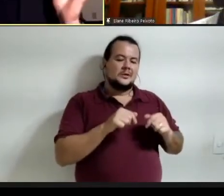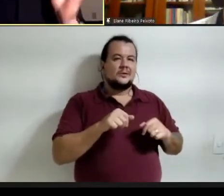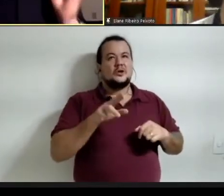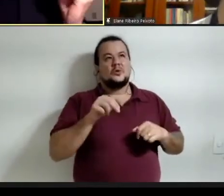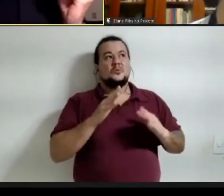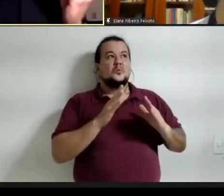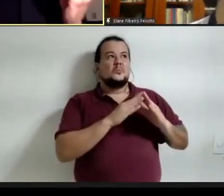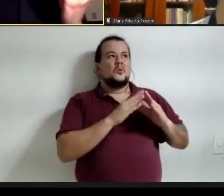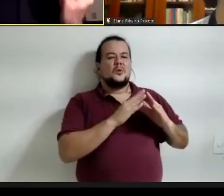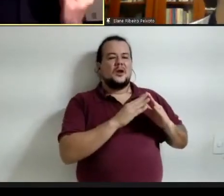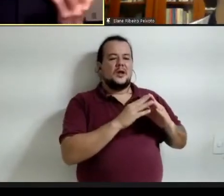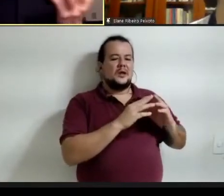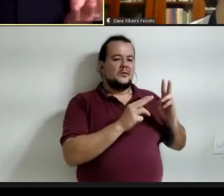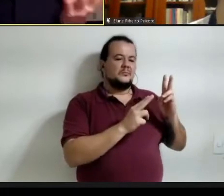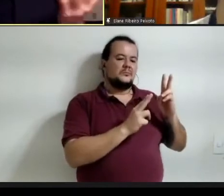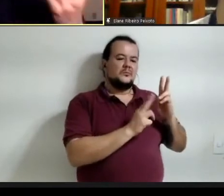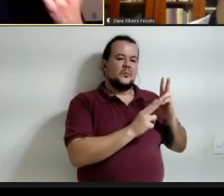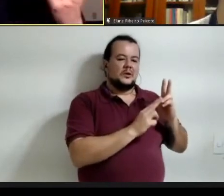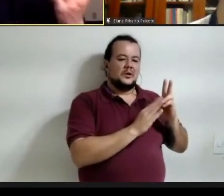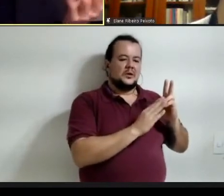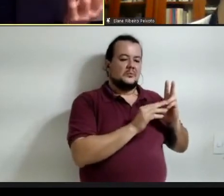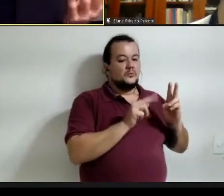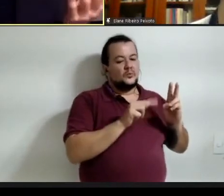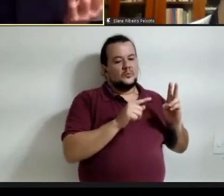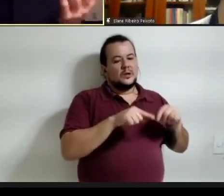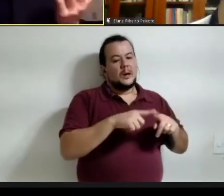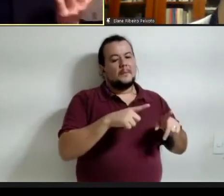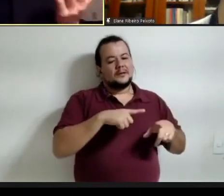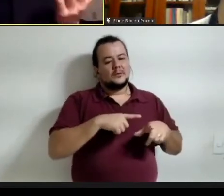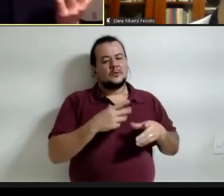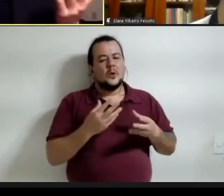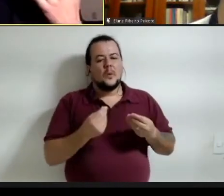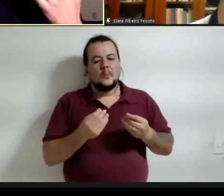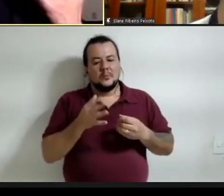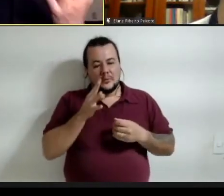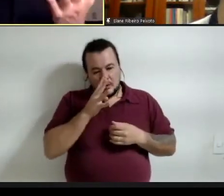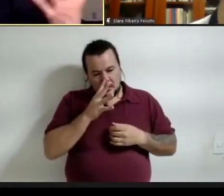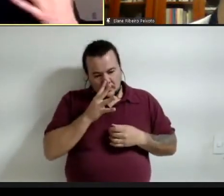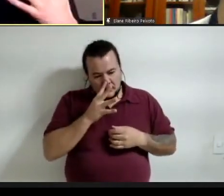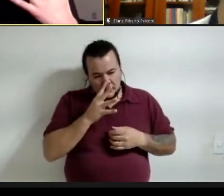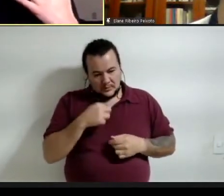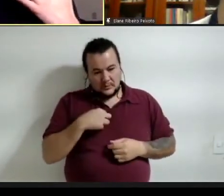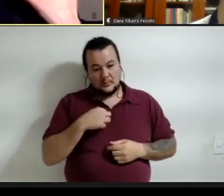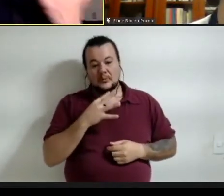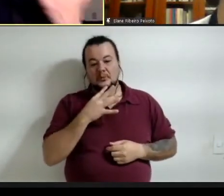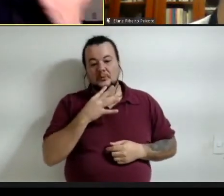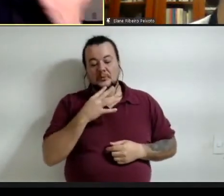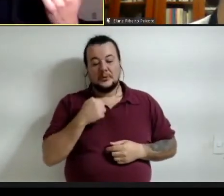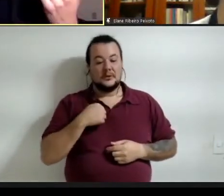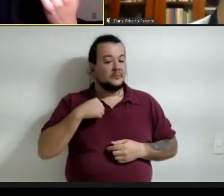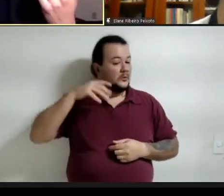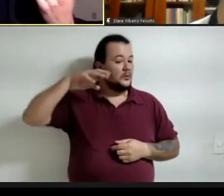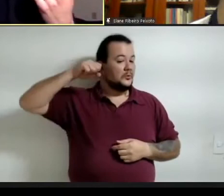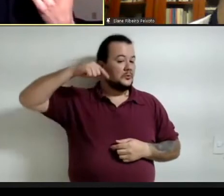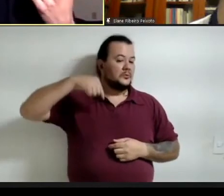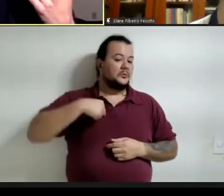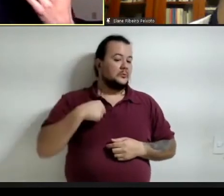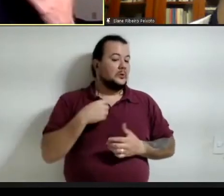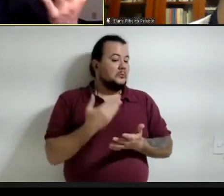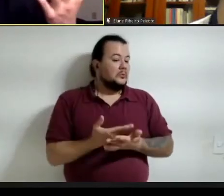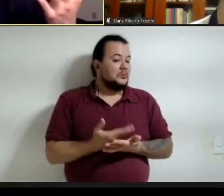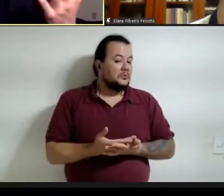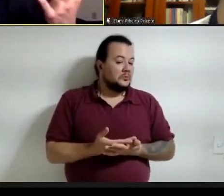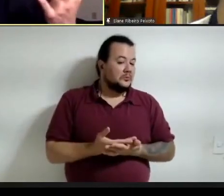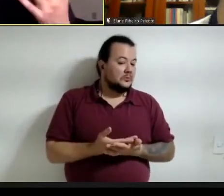né? Mas assim, eu tenho muita admiração pelo que eu conheço, pelo que eu escuto, pelo que eu estudo,